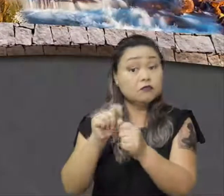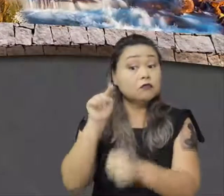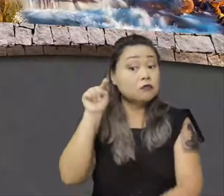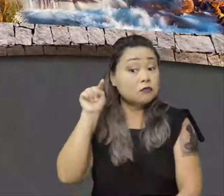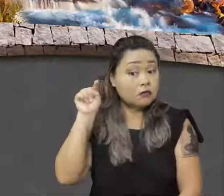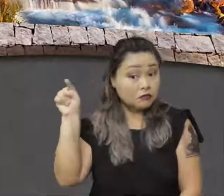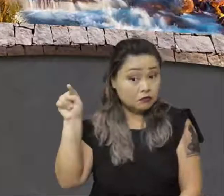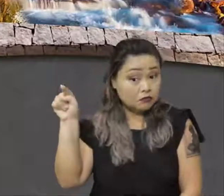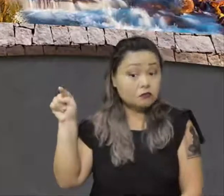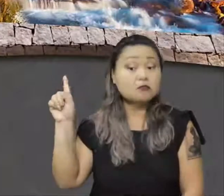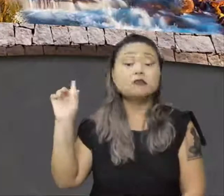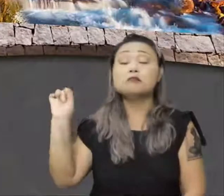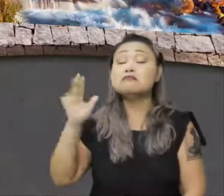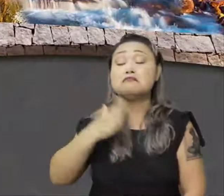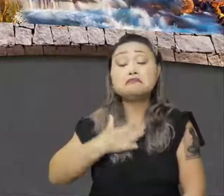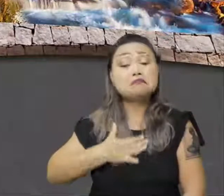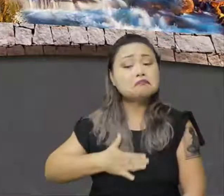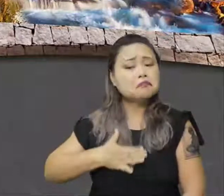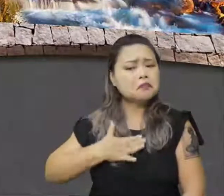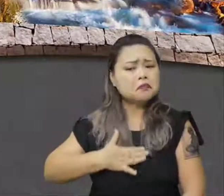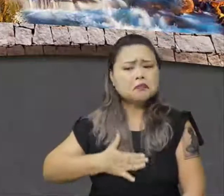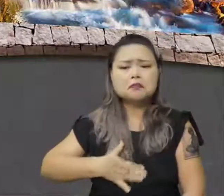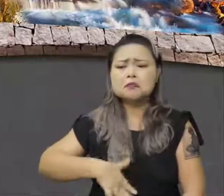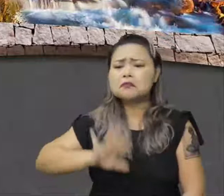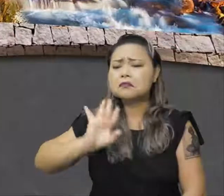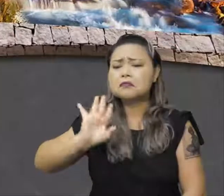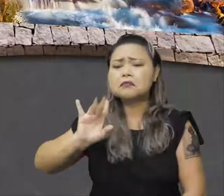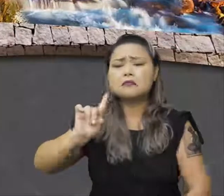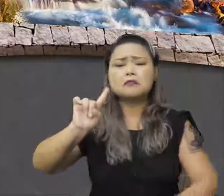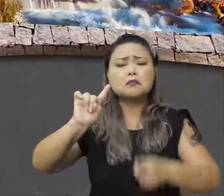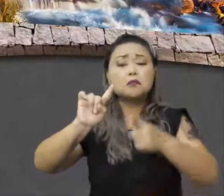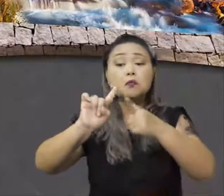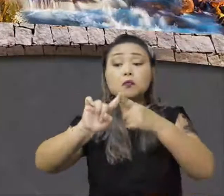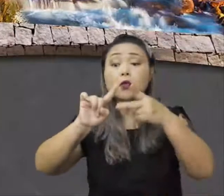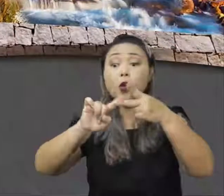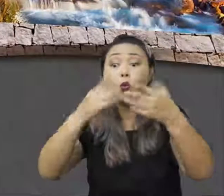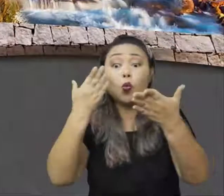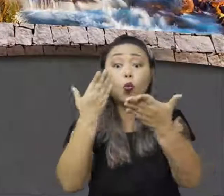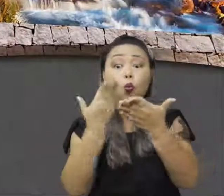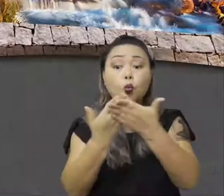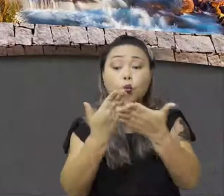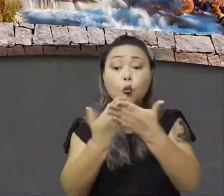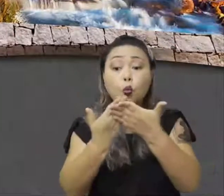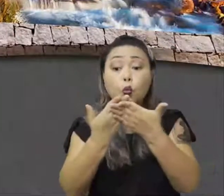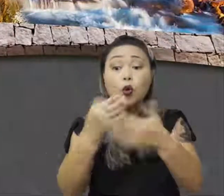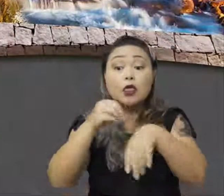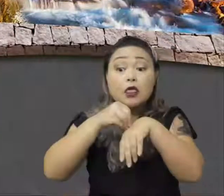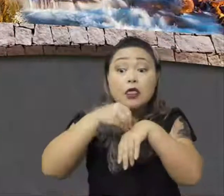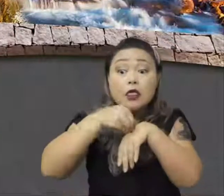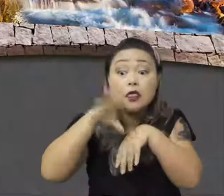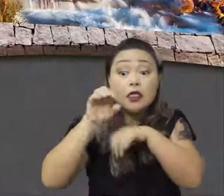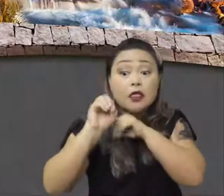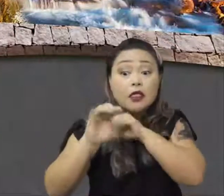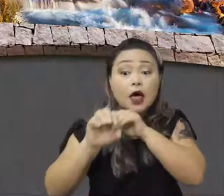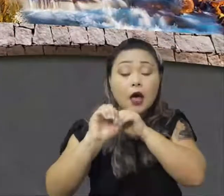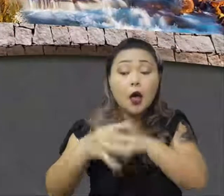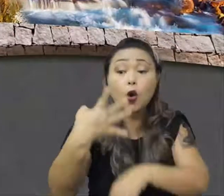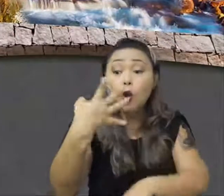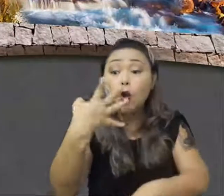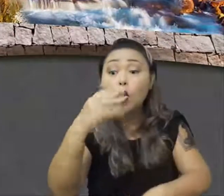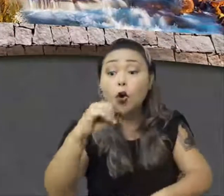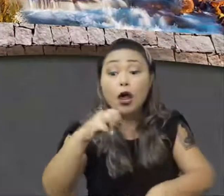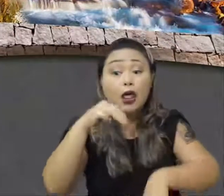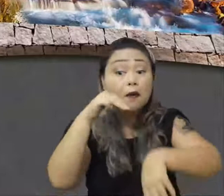eu tranquilamente daria 2 aulas de 40 minutos para vocês, sem